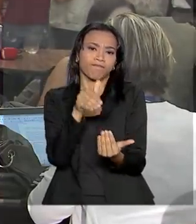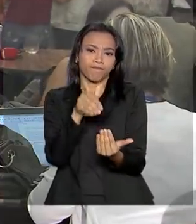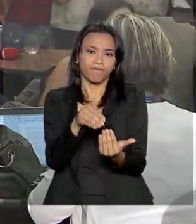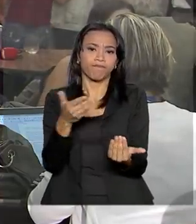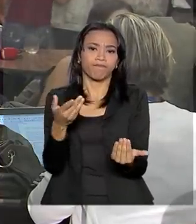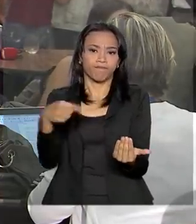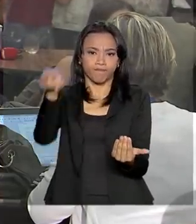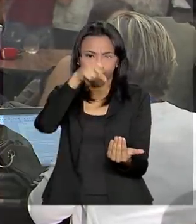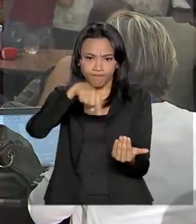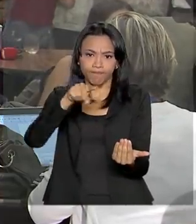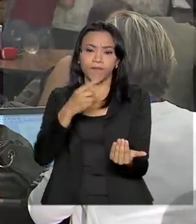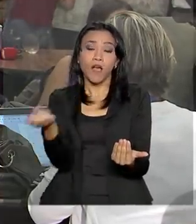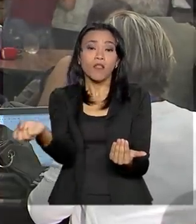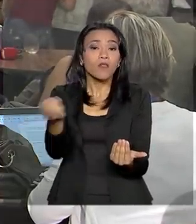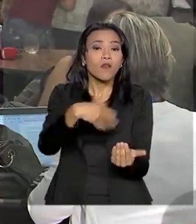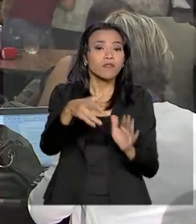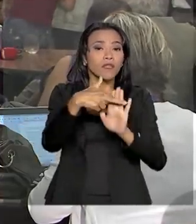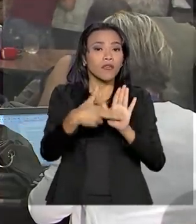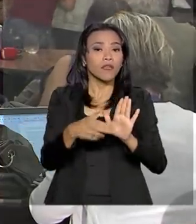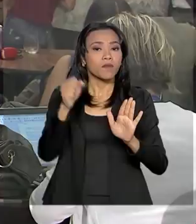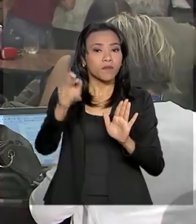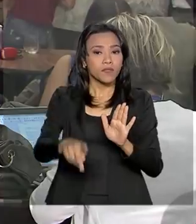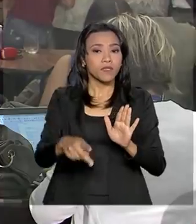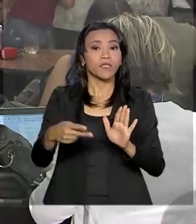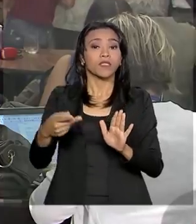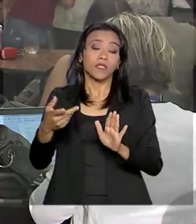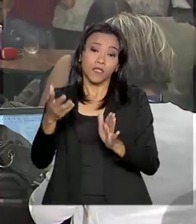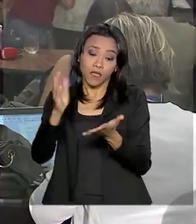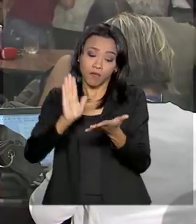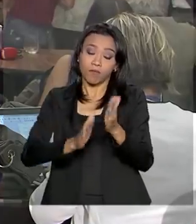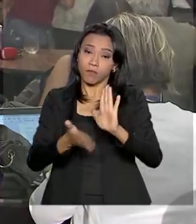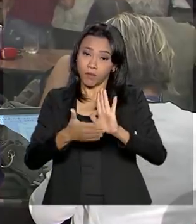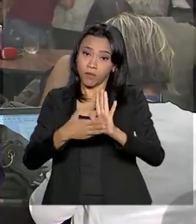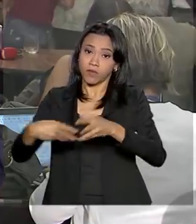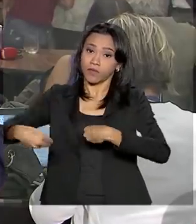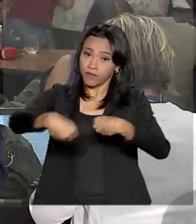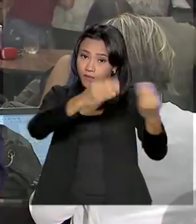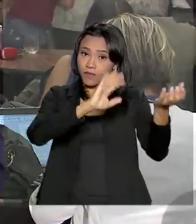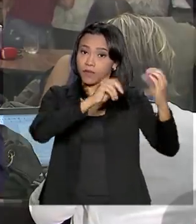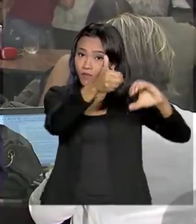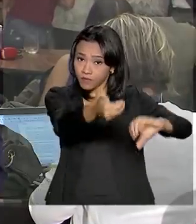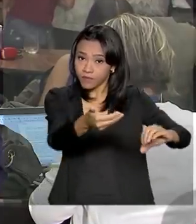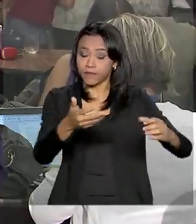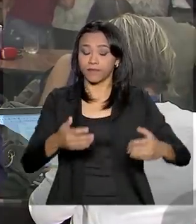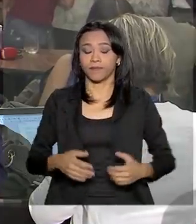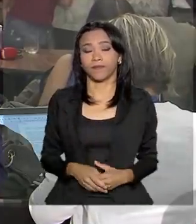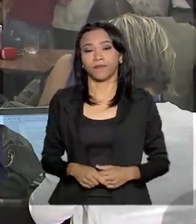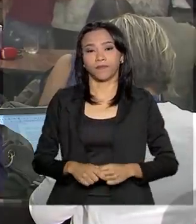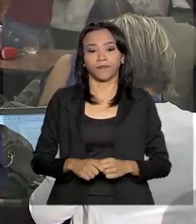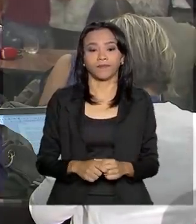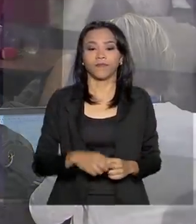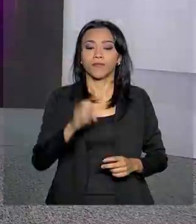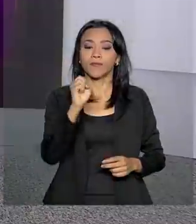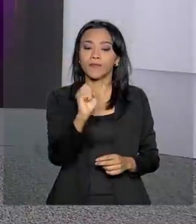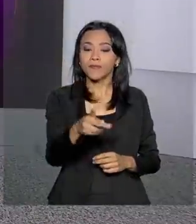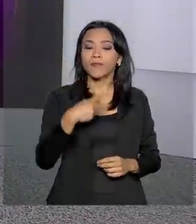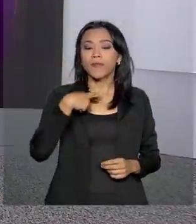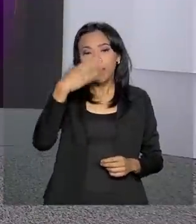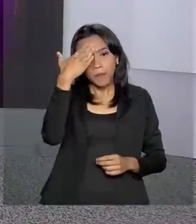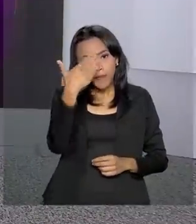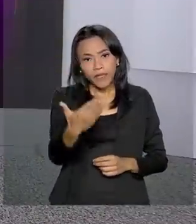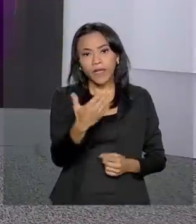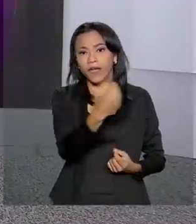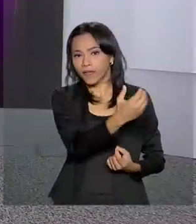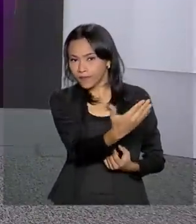nova Previdência, na forma como foi enviada pelo governo ao Congresso Nacional. Roberto. Tá certo. Obrigado, Cleide.